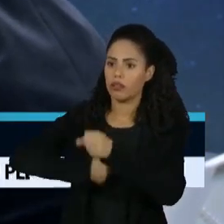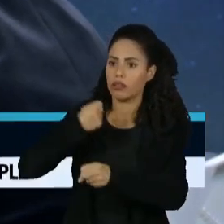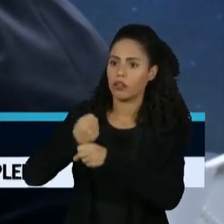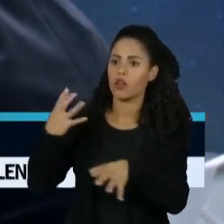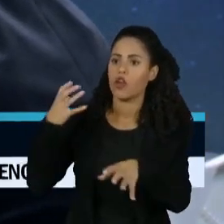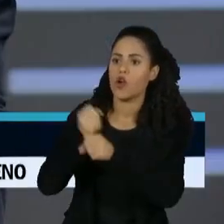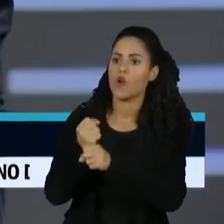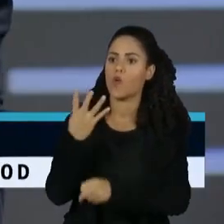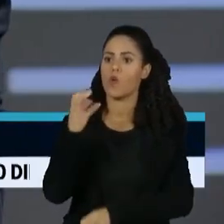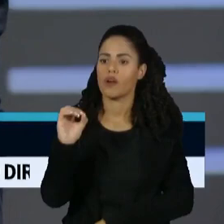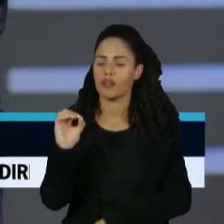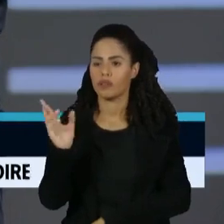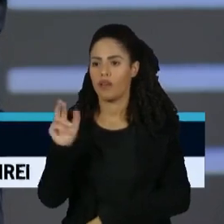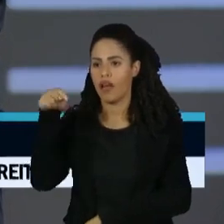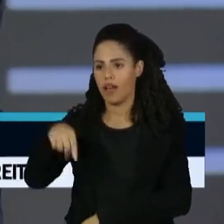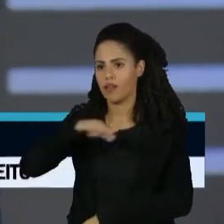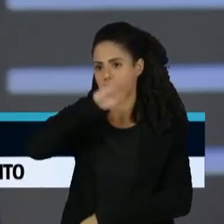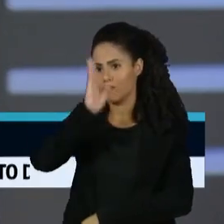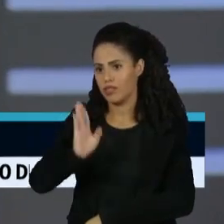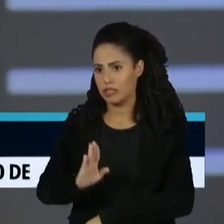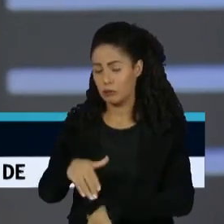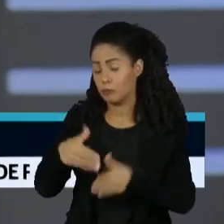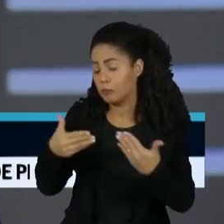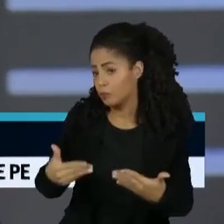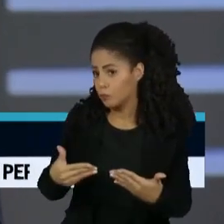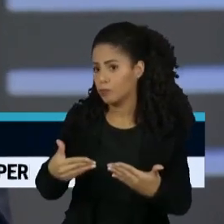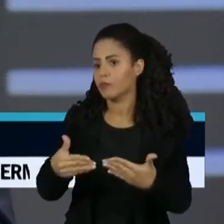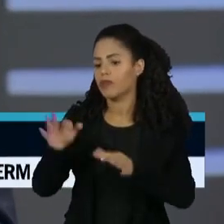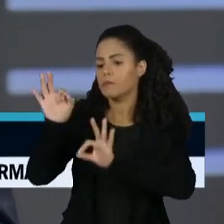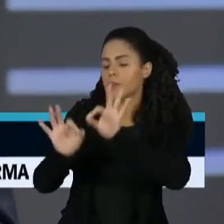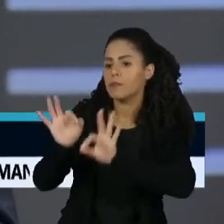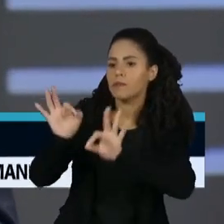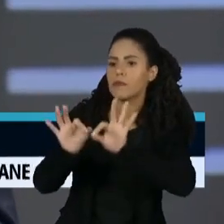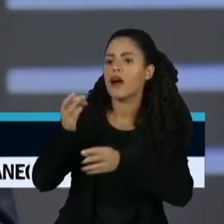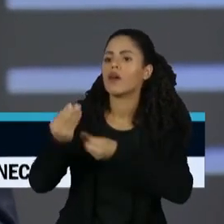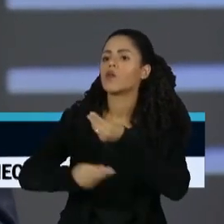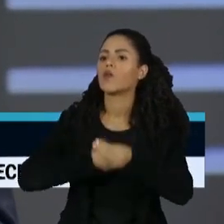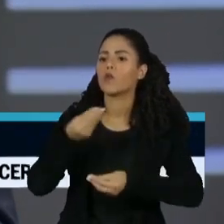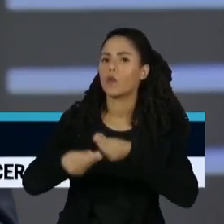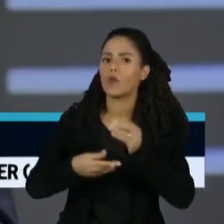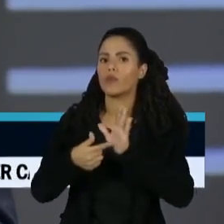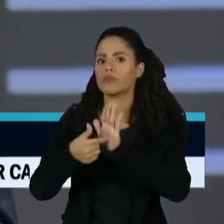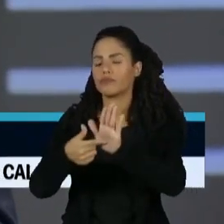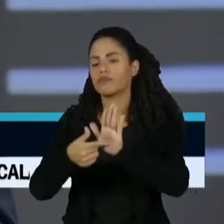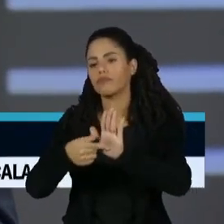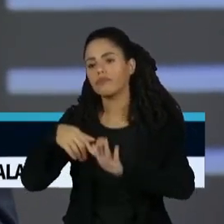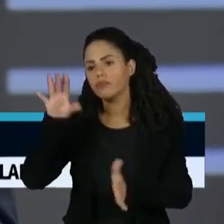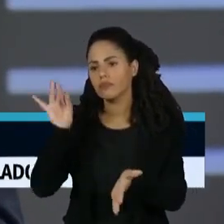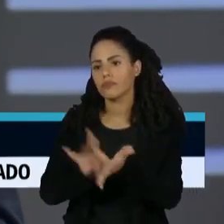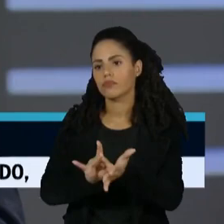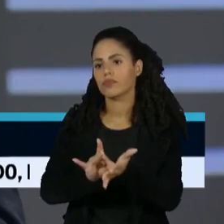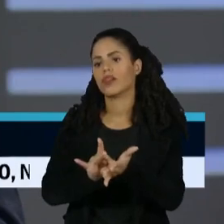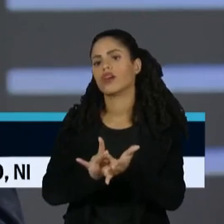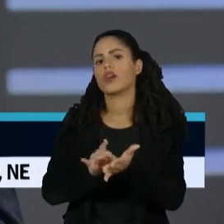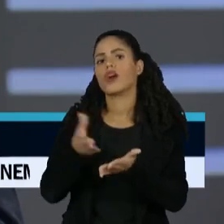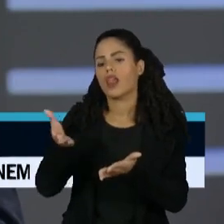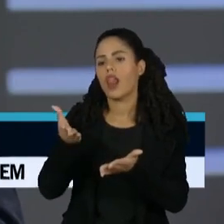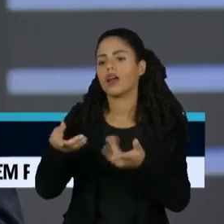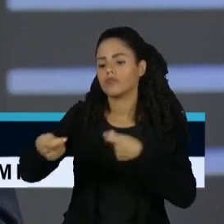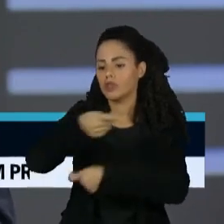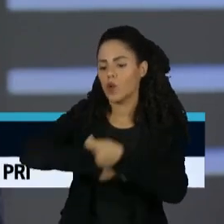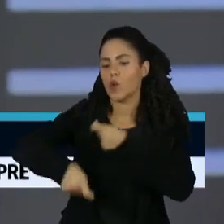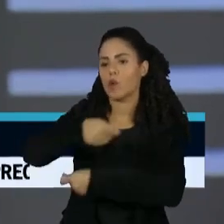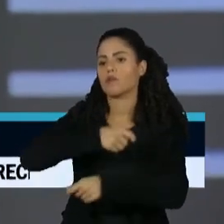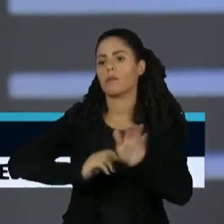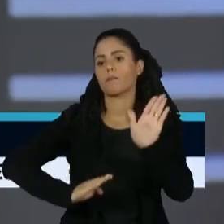do Plano Real. O Plano Real foi uma verdadeira casa de prêmio Nobel de Economia,